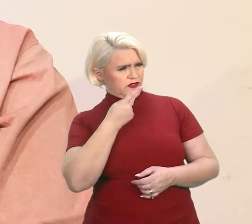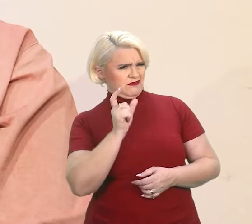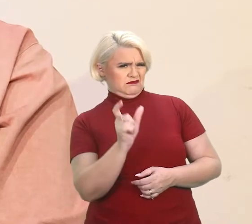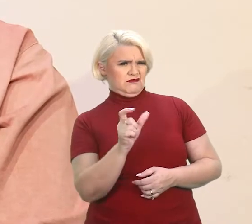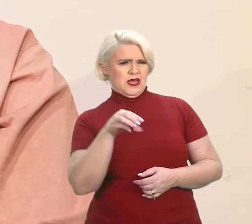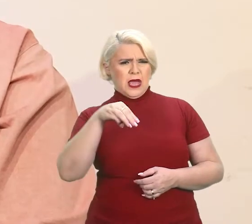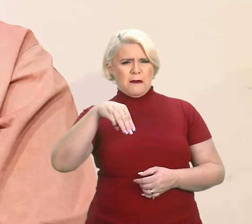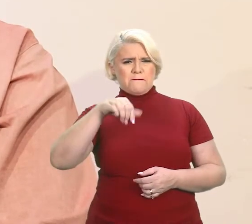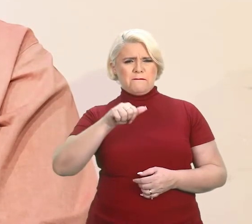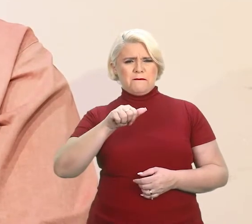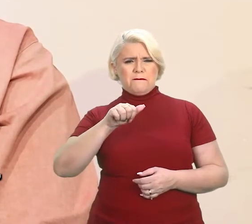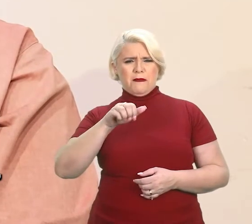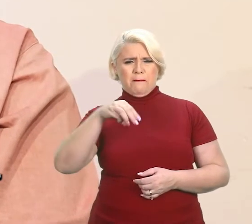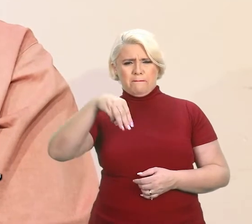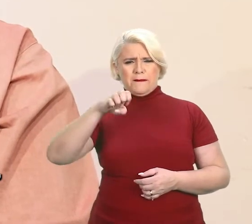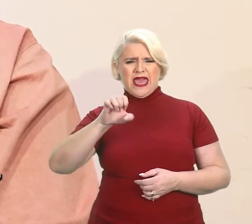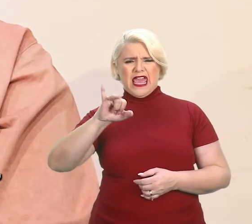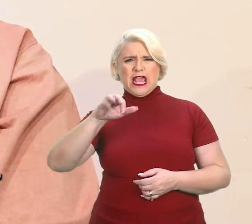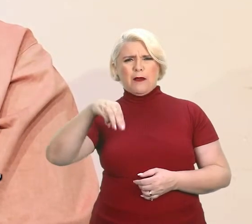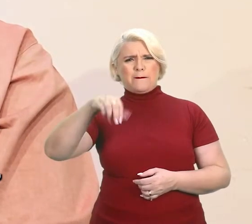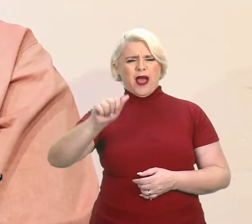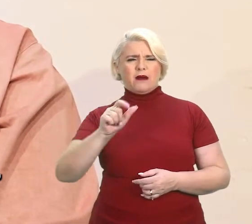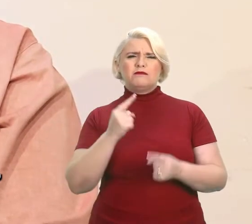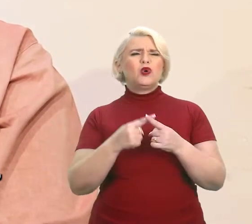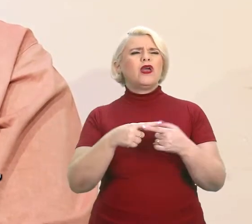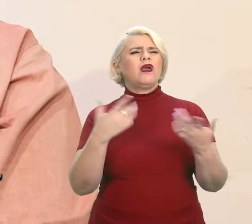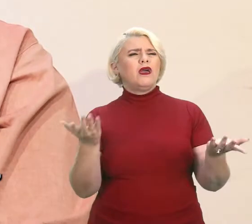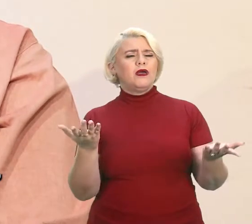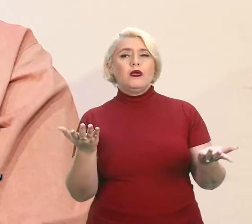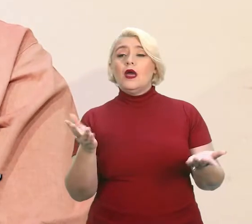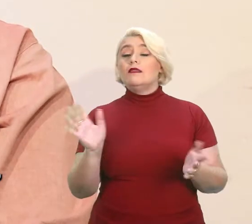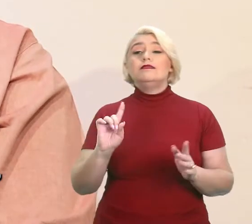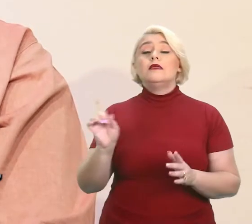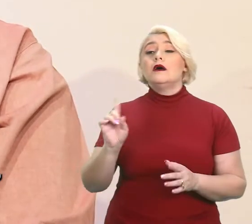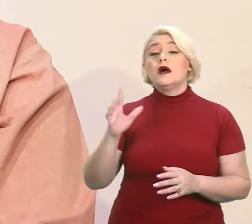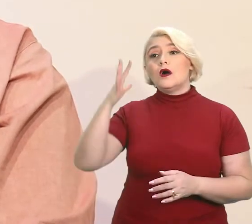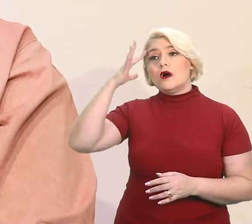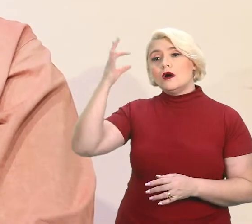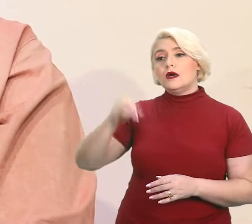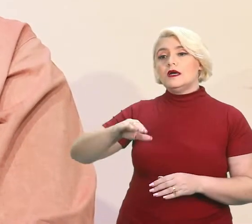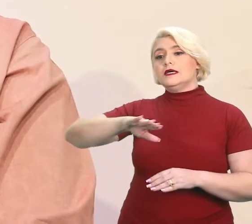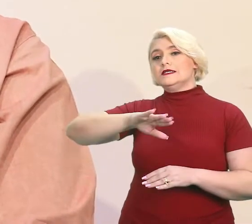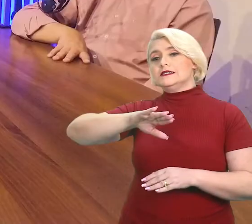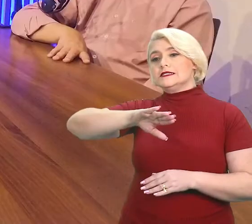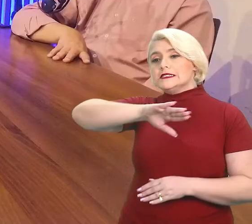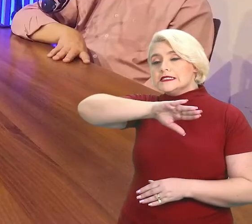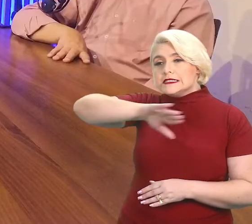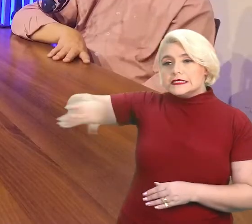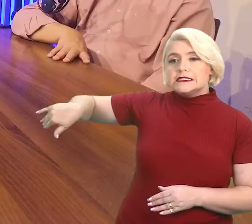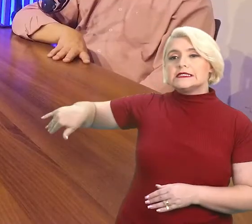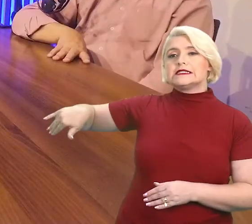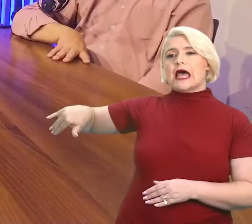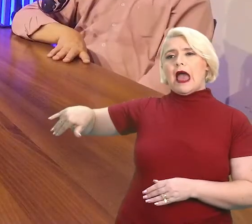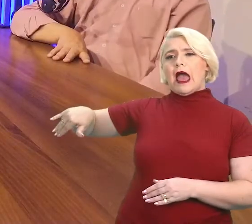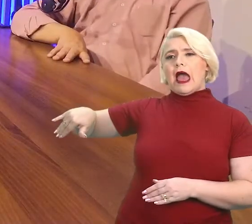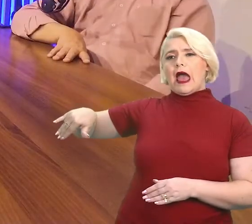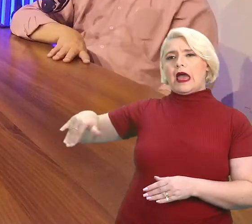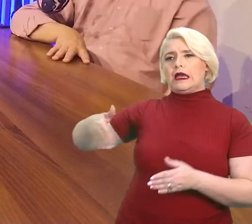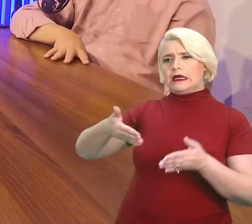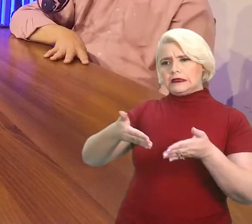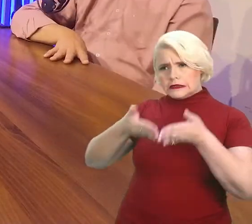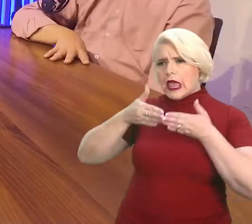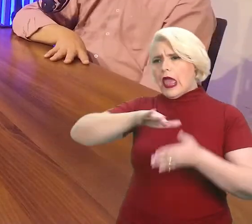isso, Meimar? Aí a mãe do menino disse assim, não, menina, tu não tá entendendo. Ele tá dizendo assim, sai do meio, Mar.